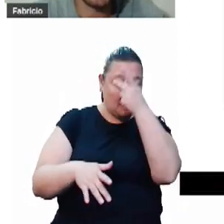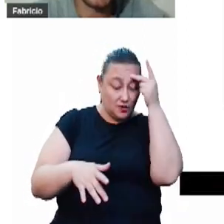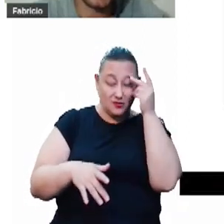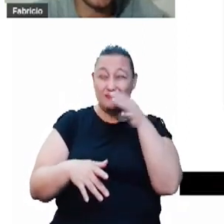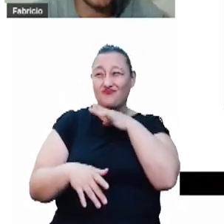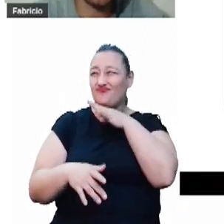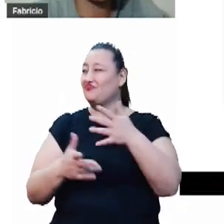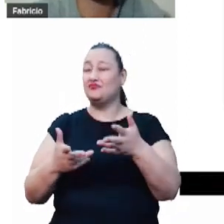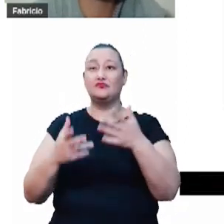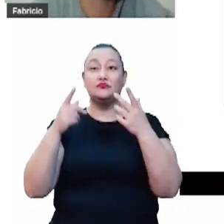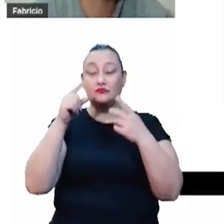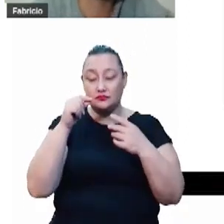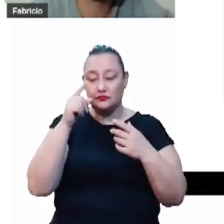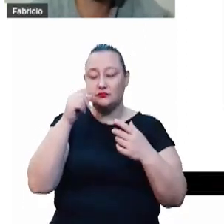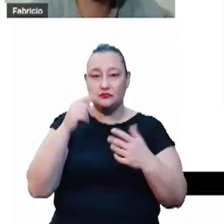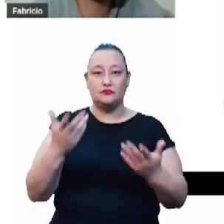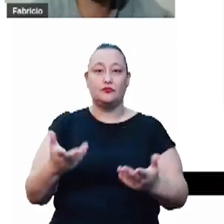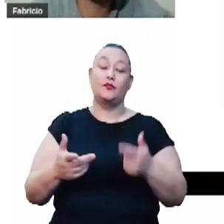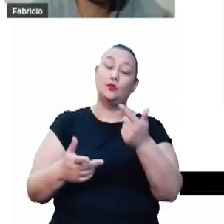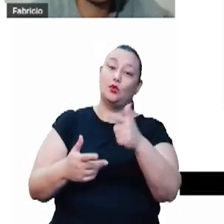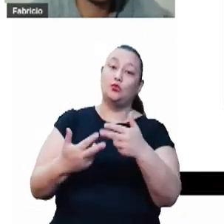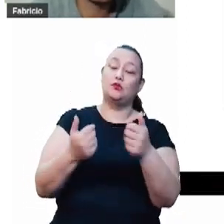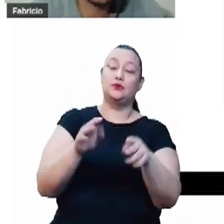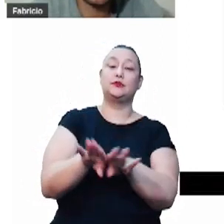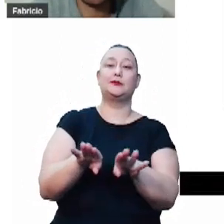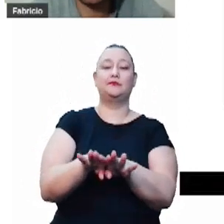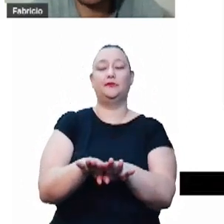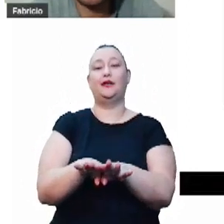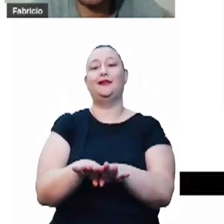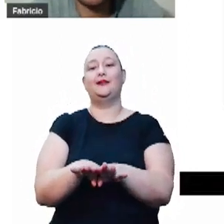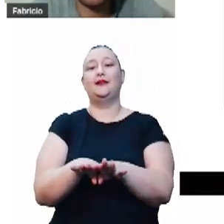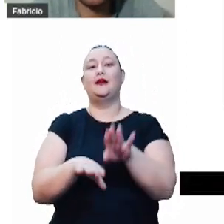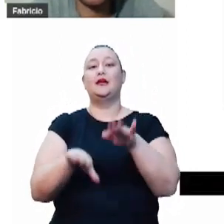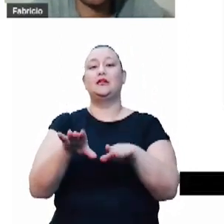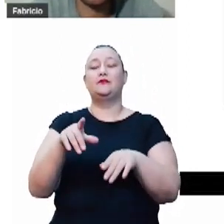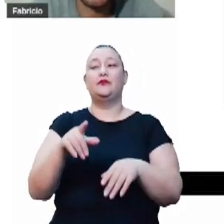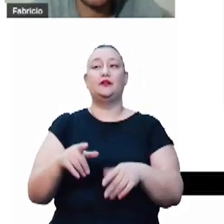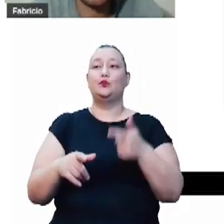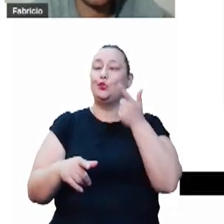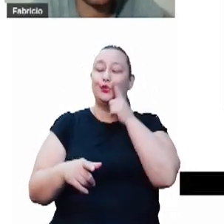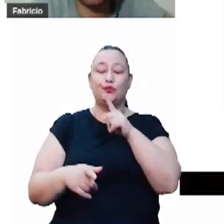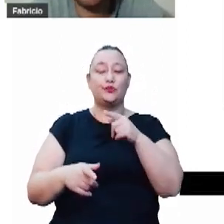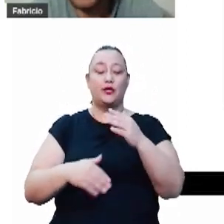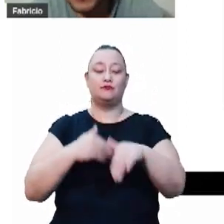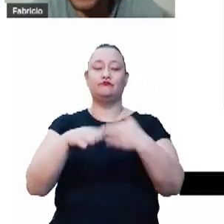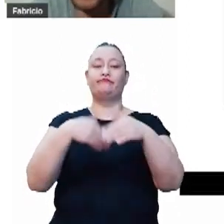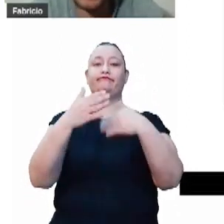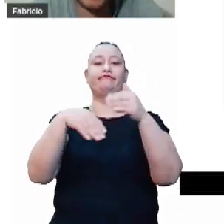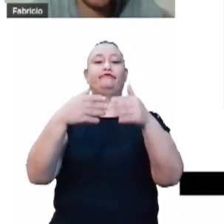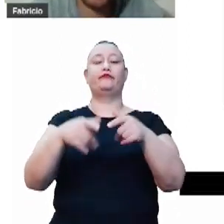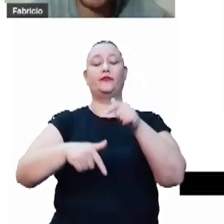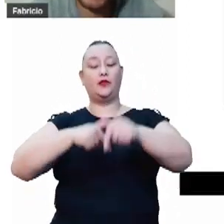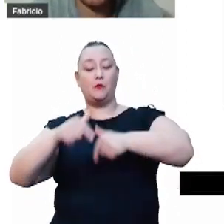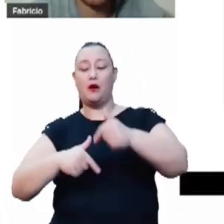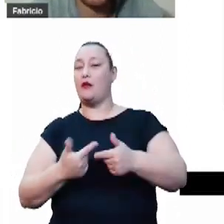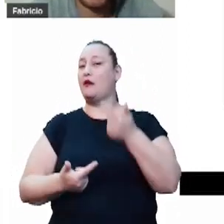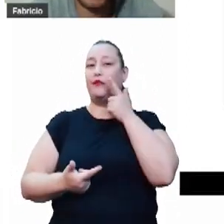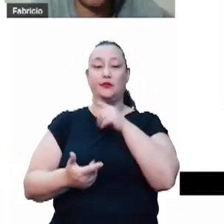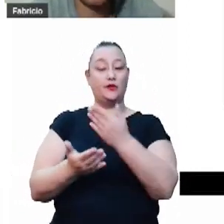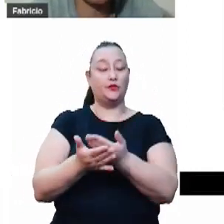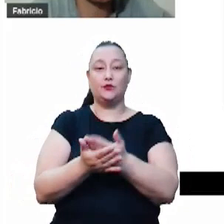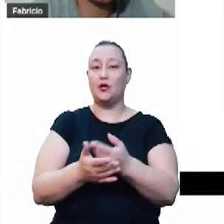a dia do paciente, né? E uma outra coisa também é que às vezes ele acaba ficando menos produtivo, né? Ele não consegue trabalhar, não consegue